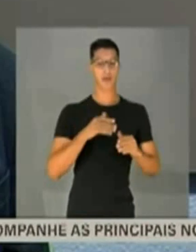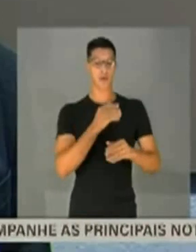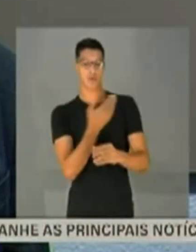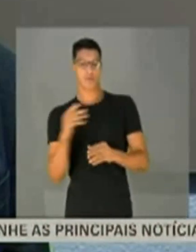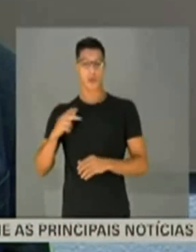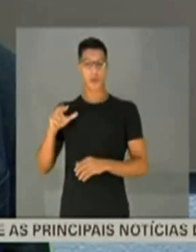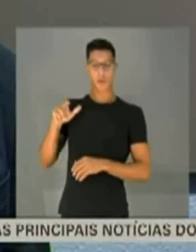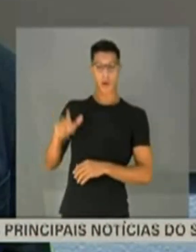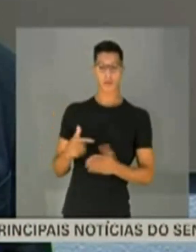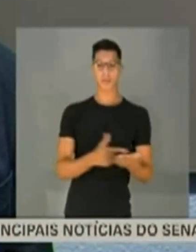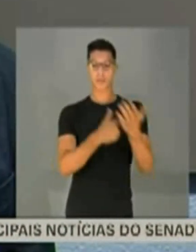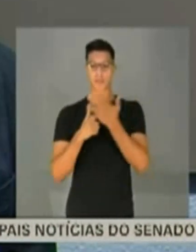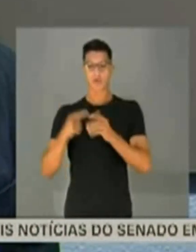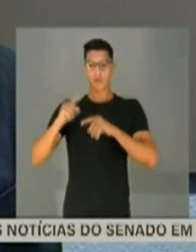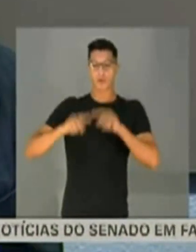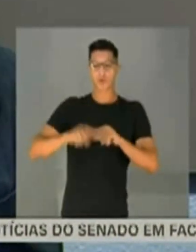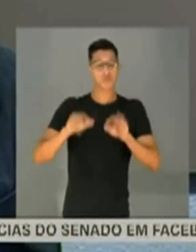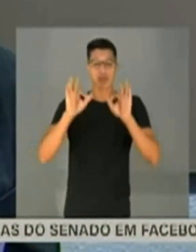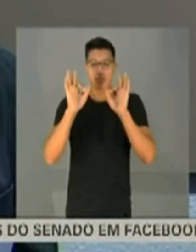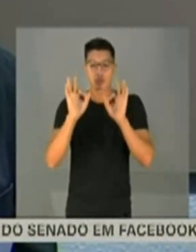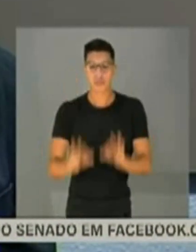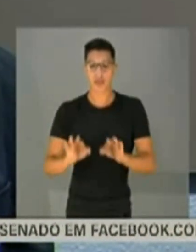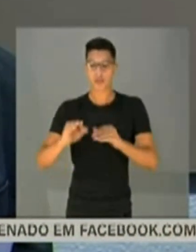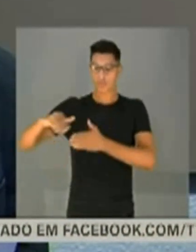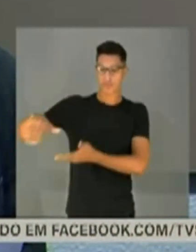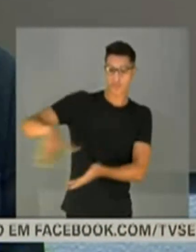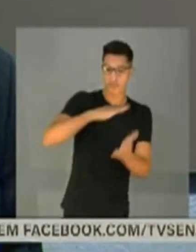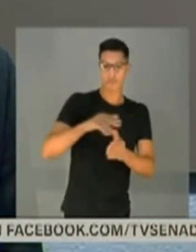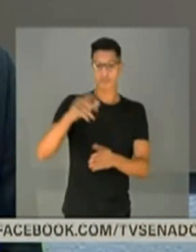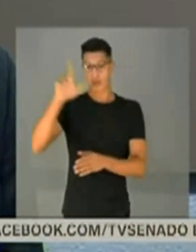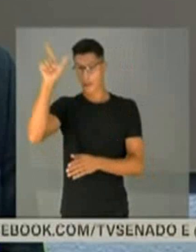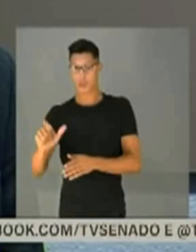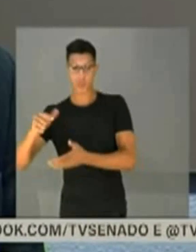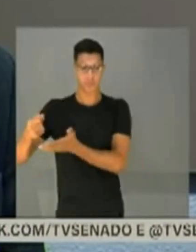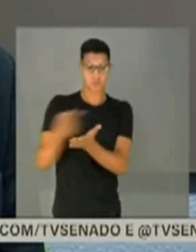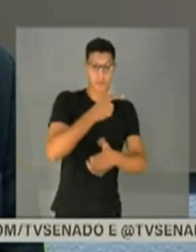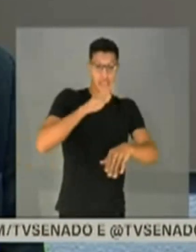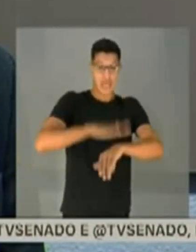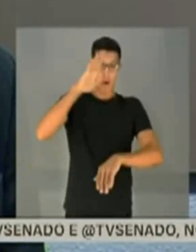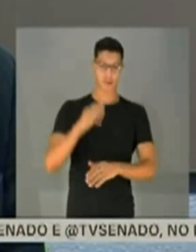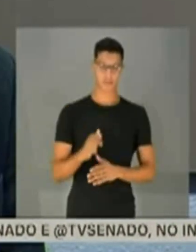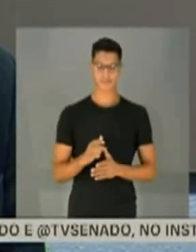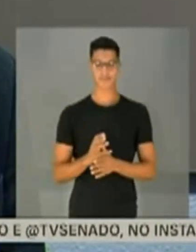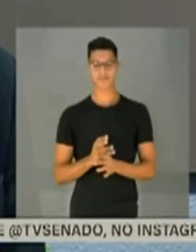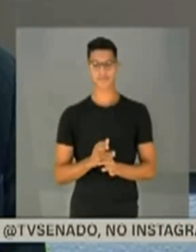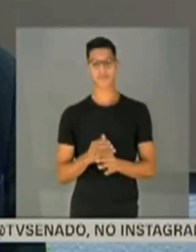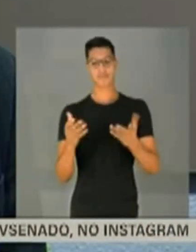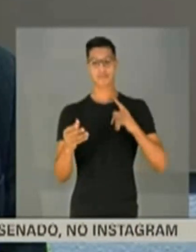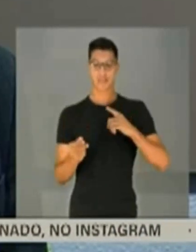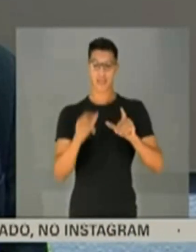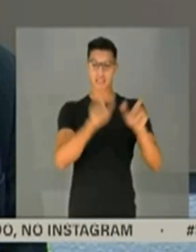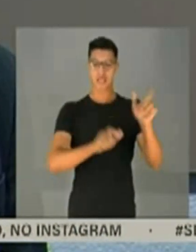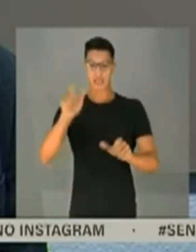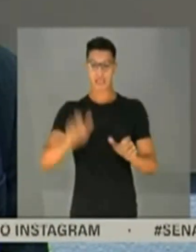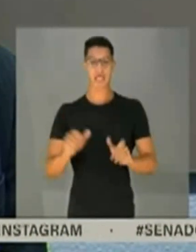mostra o produto pra mim, e tá tudo certo. Bola pra frente, eu mando pro cara, na hora o cara faz o negócio, o na hora. O cara tem cliente